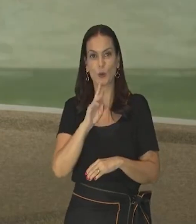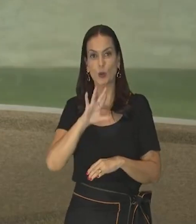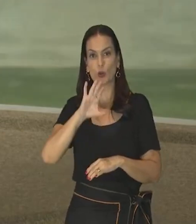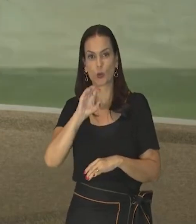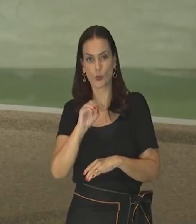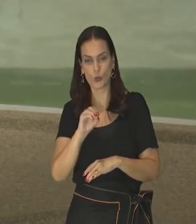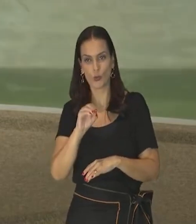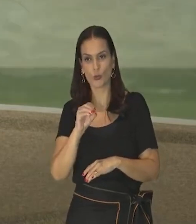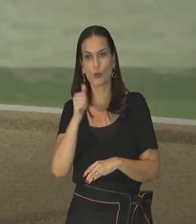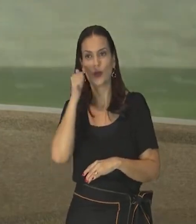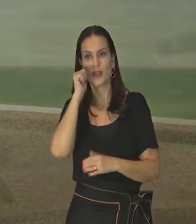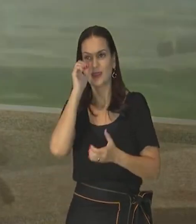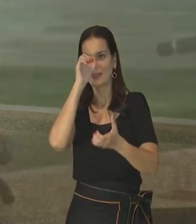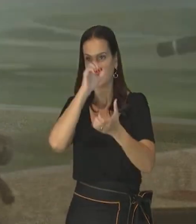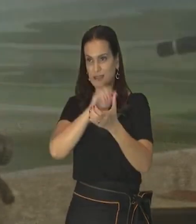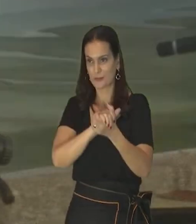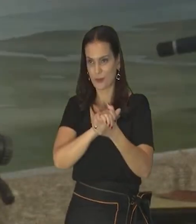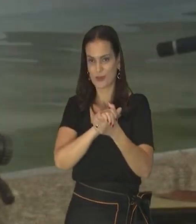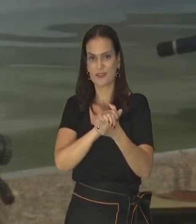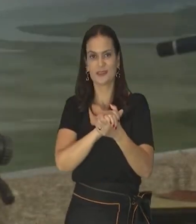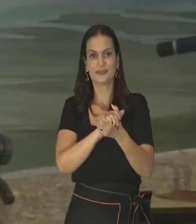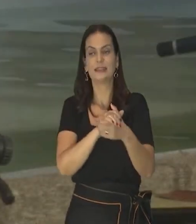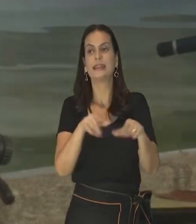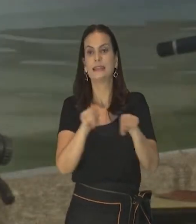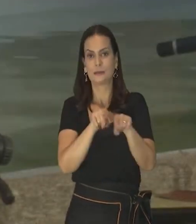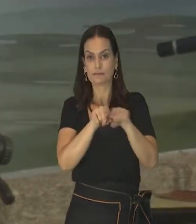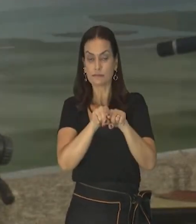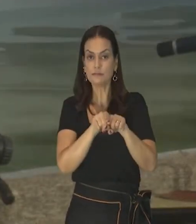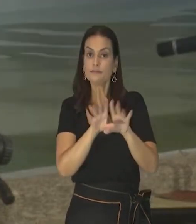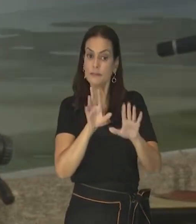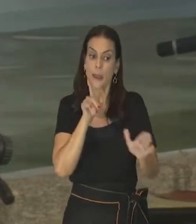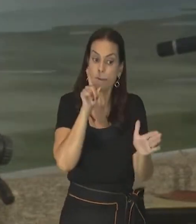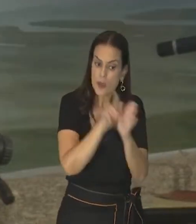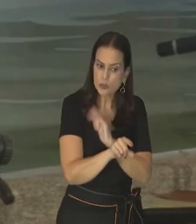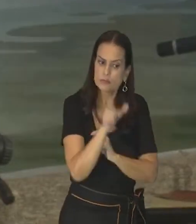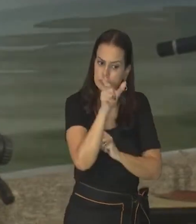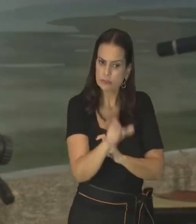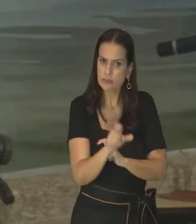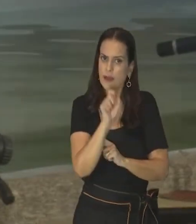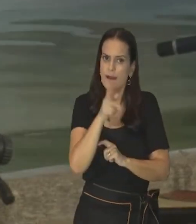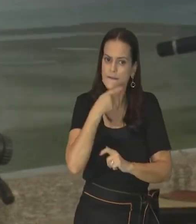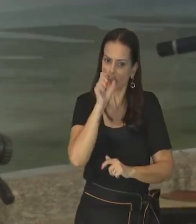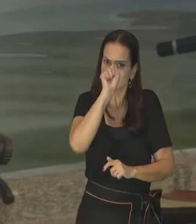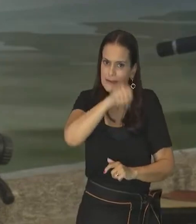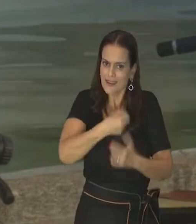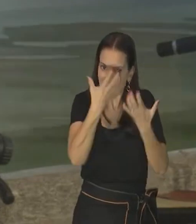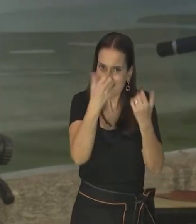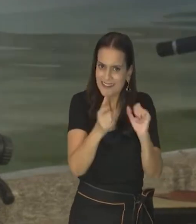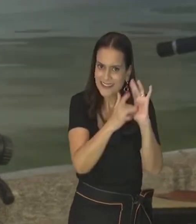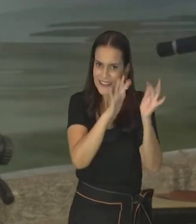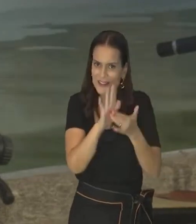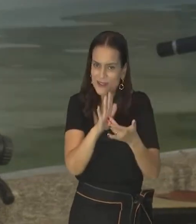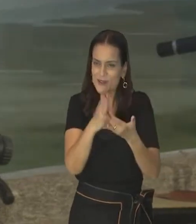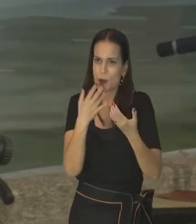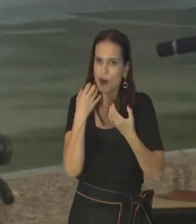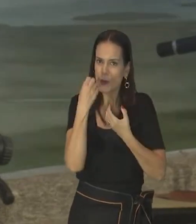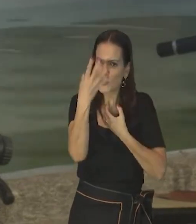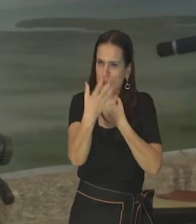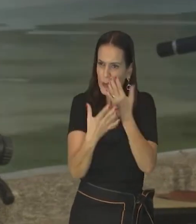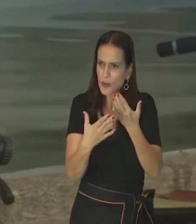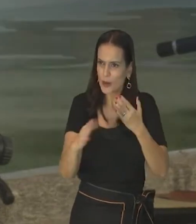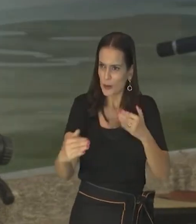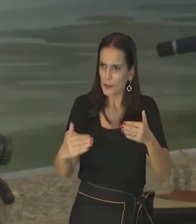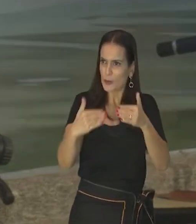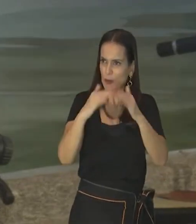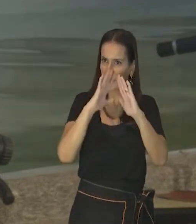esposa Camila e seus irmãos. Você confirma, meu irmão, a sua pública profissão de fé neste momento diante da